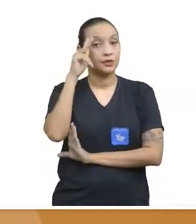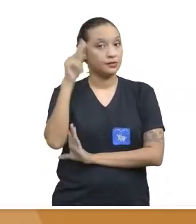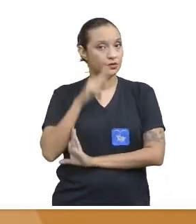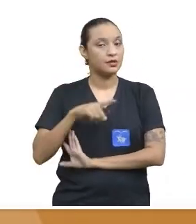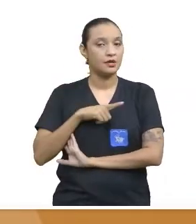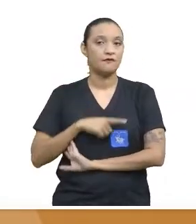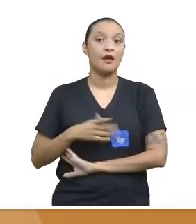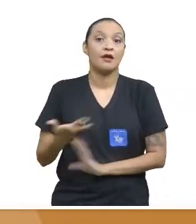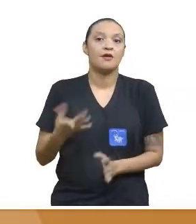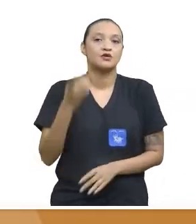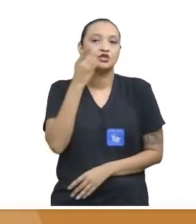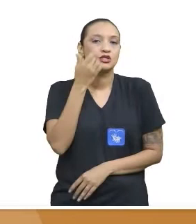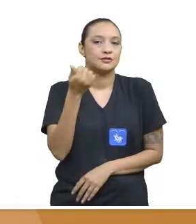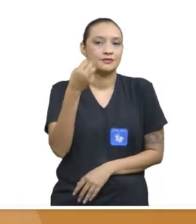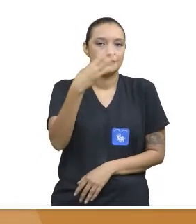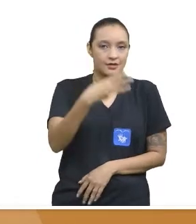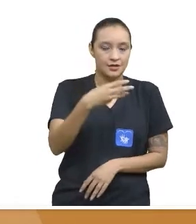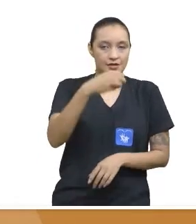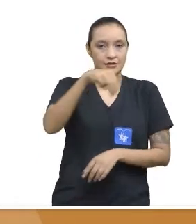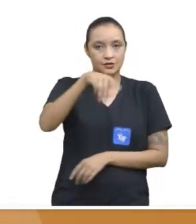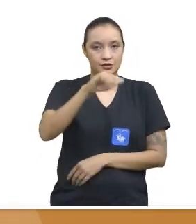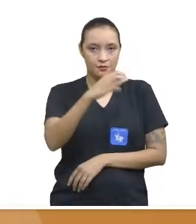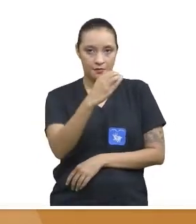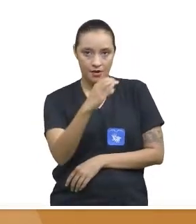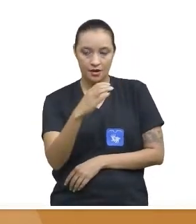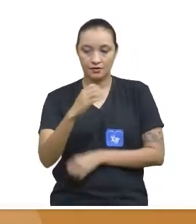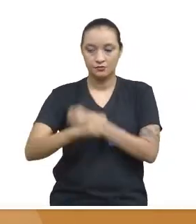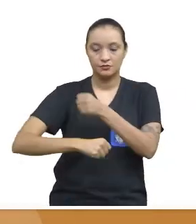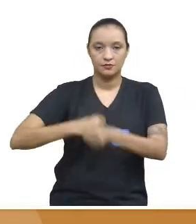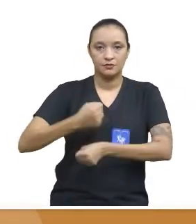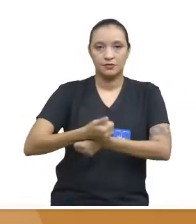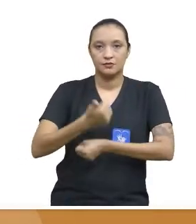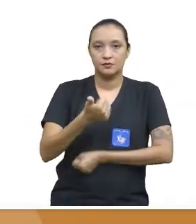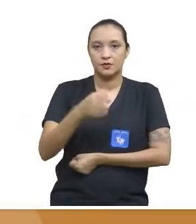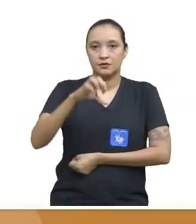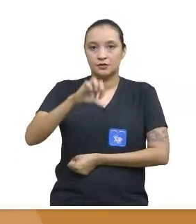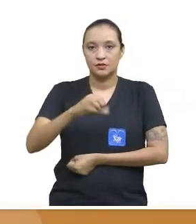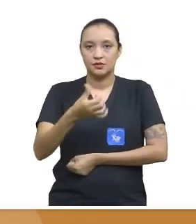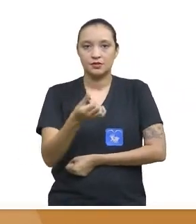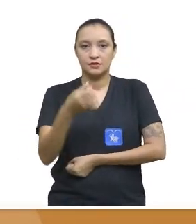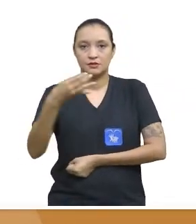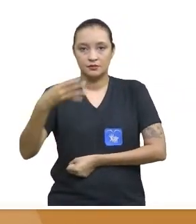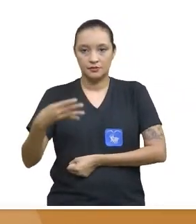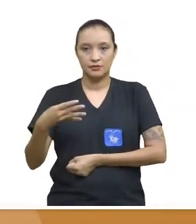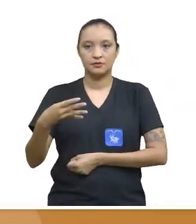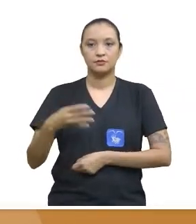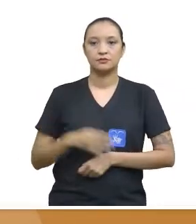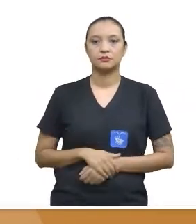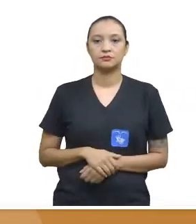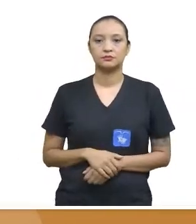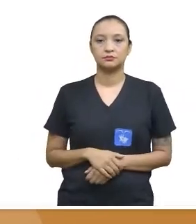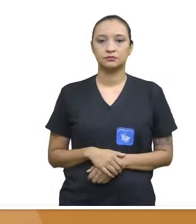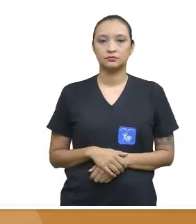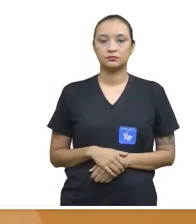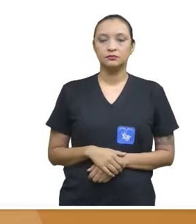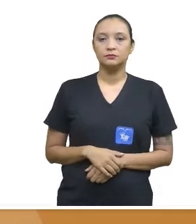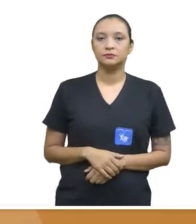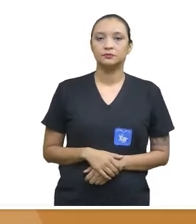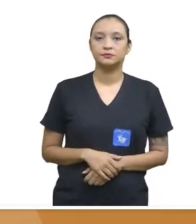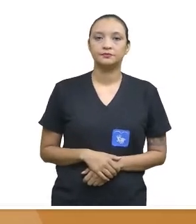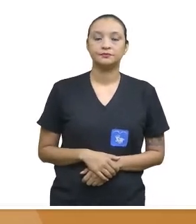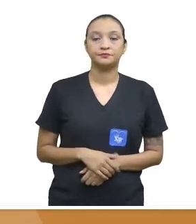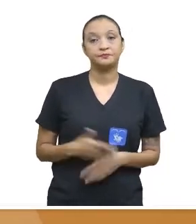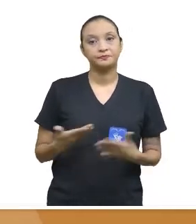de março de 1964. E eu vou gravar aí porque eu quero continuar a nossa aula desse 13 de março